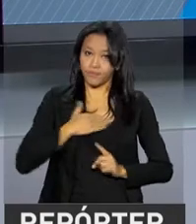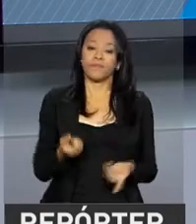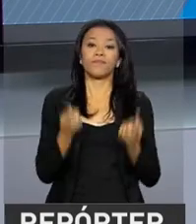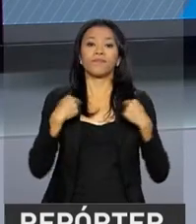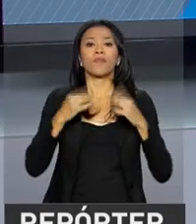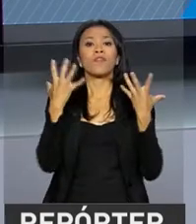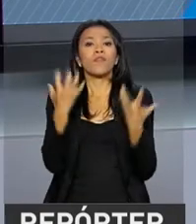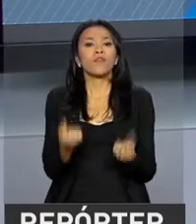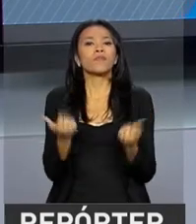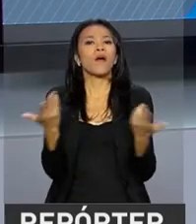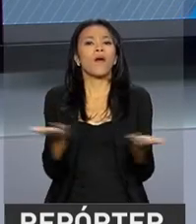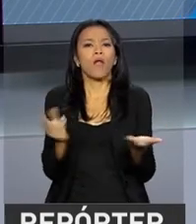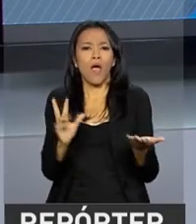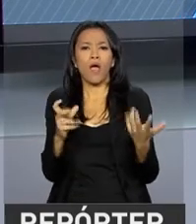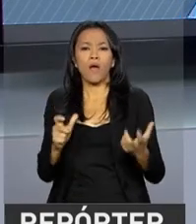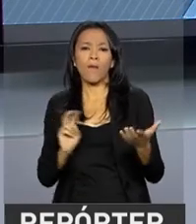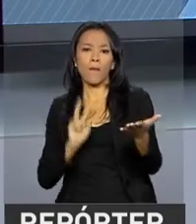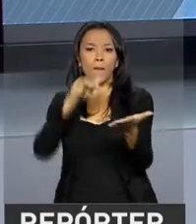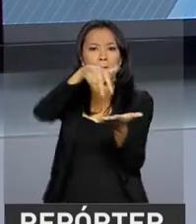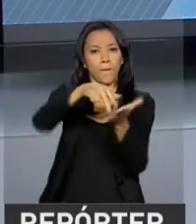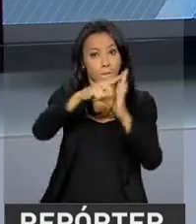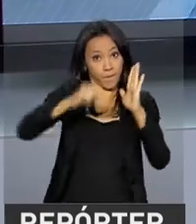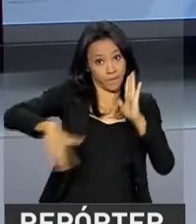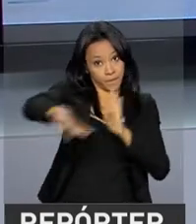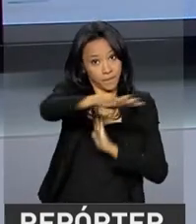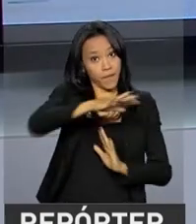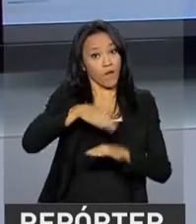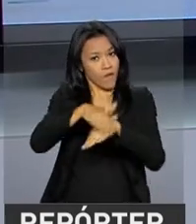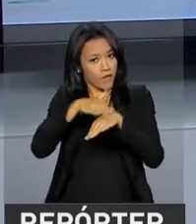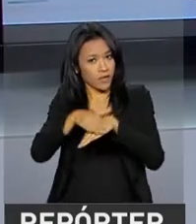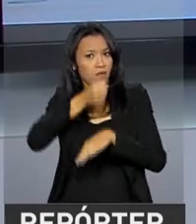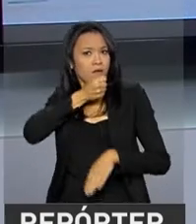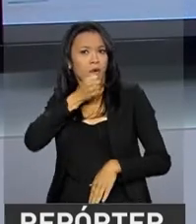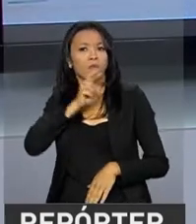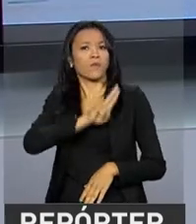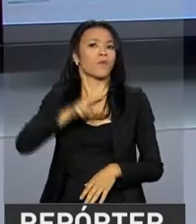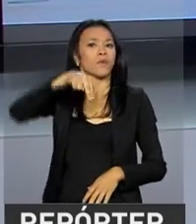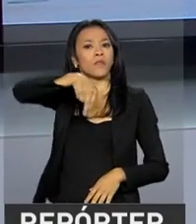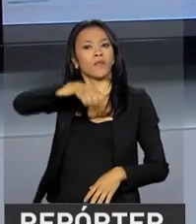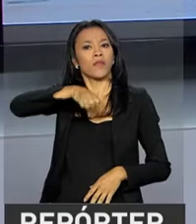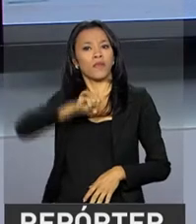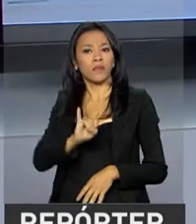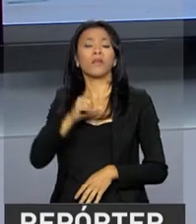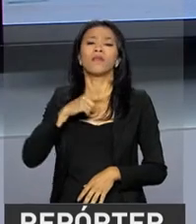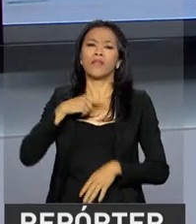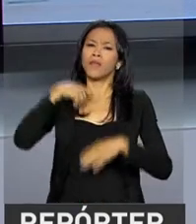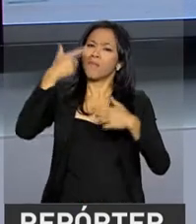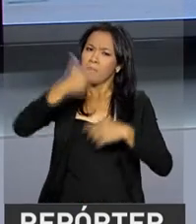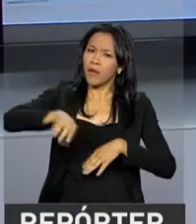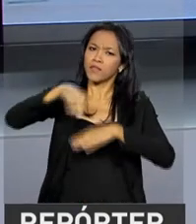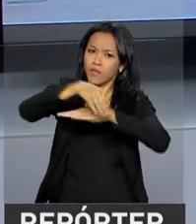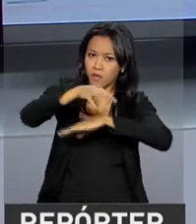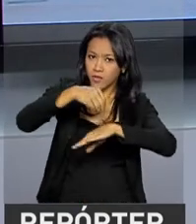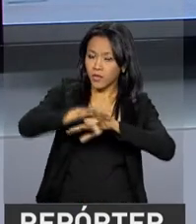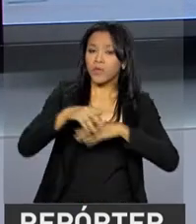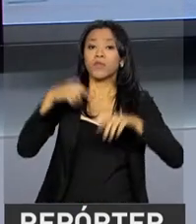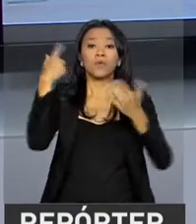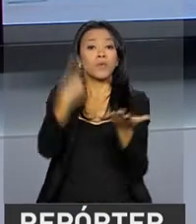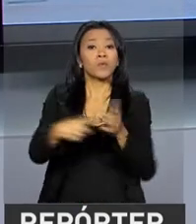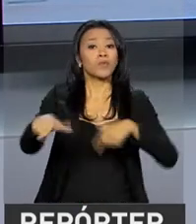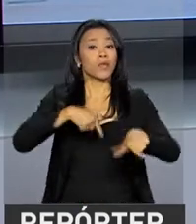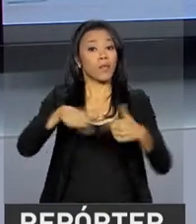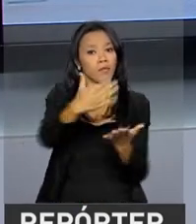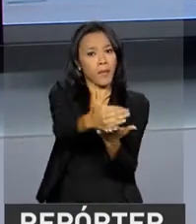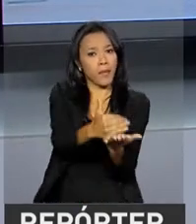Vamos direto ao Palácio do Planalto conversar com o repórter Ney Pereira, que tem as informações da agenda do presidente Michel Temer para